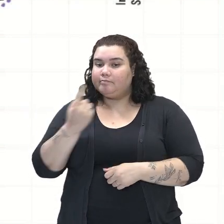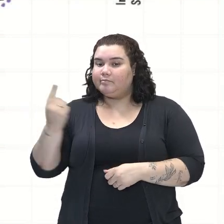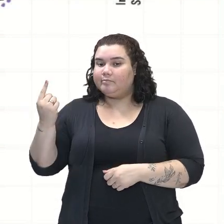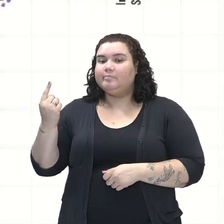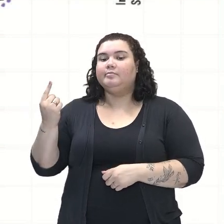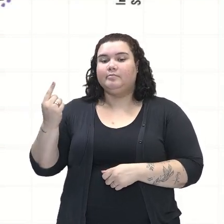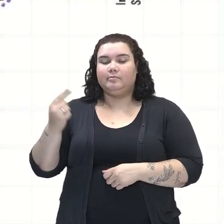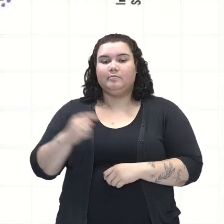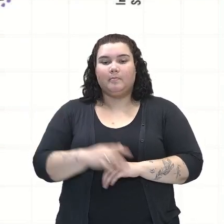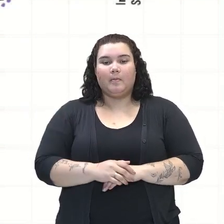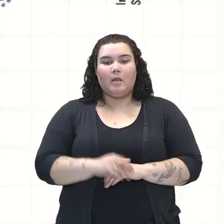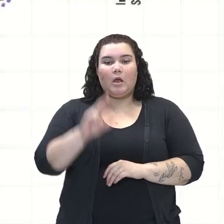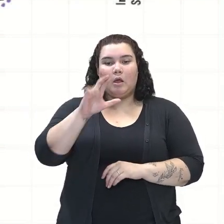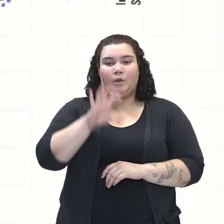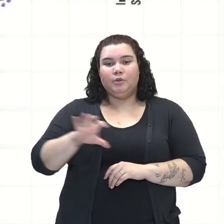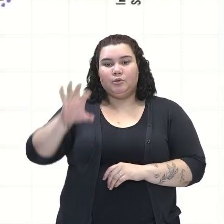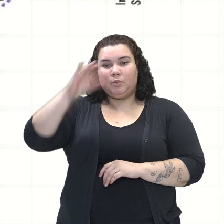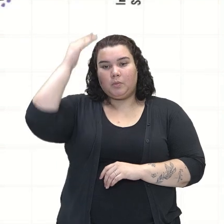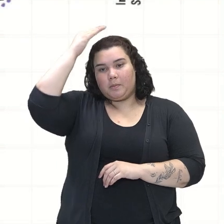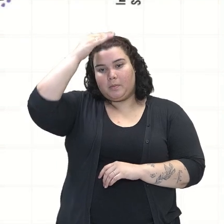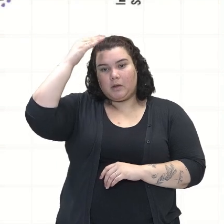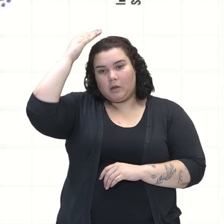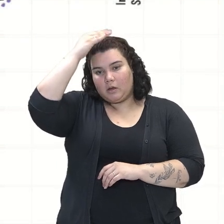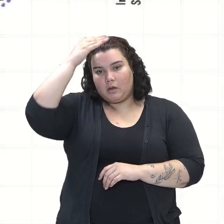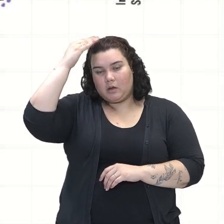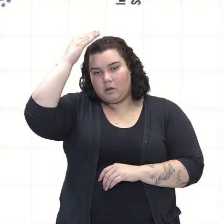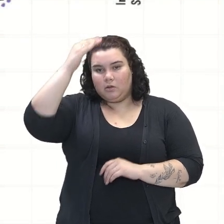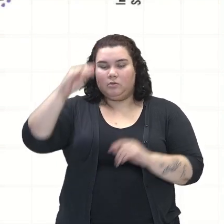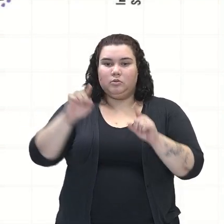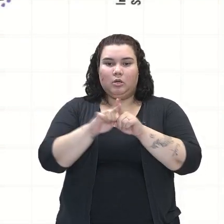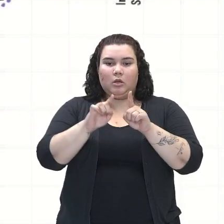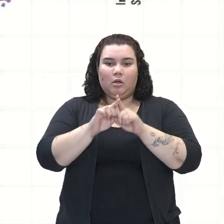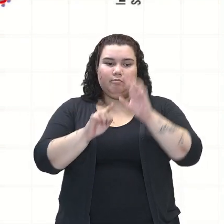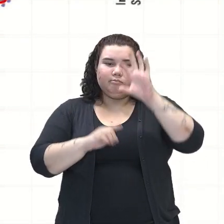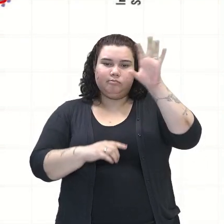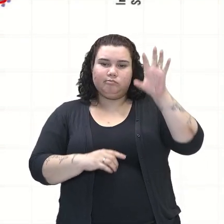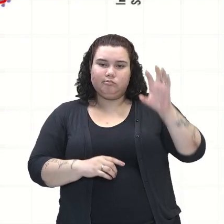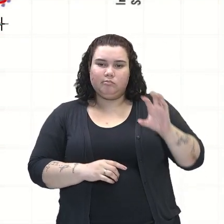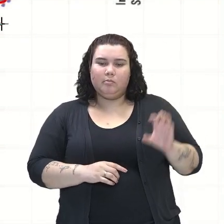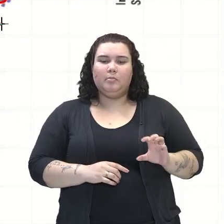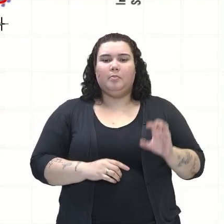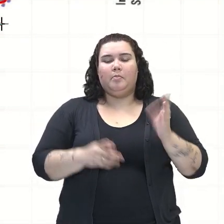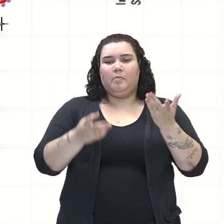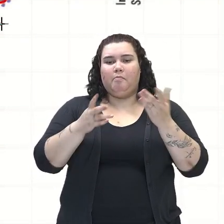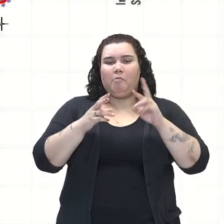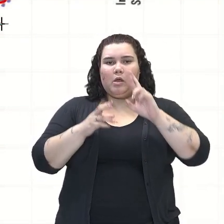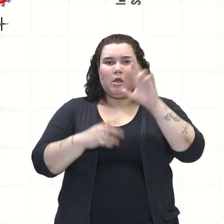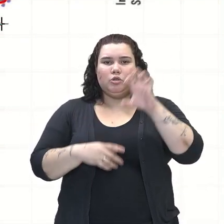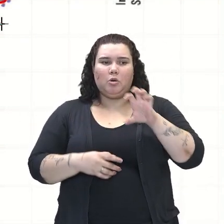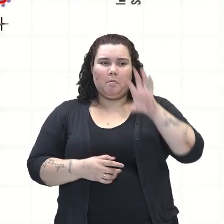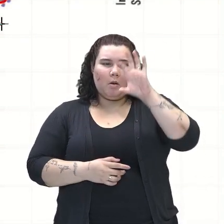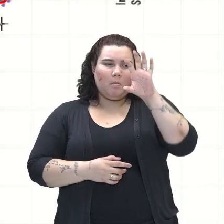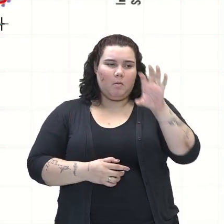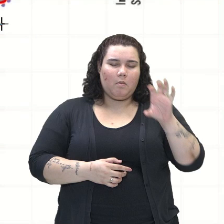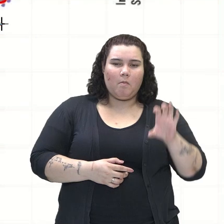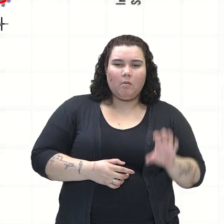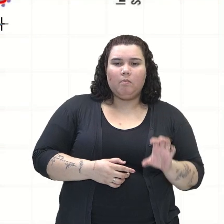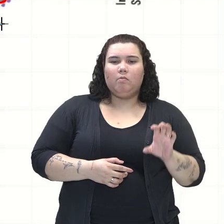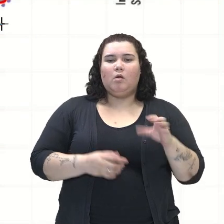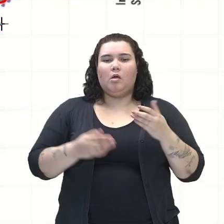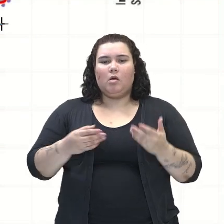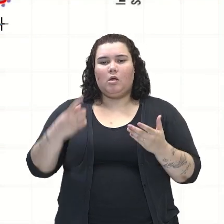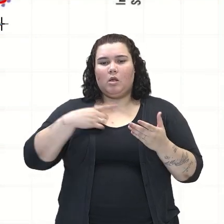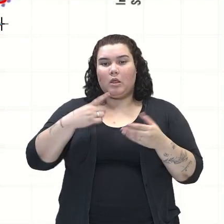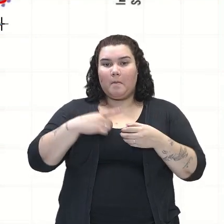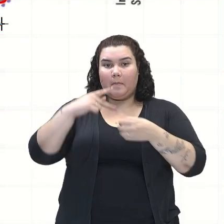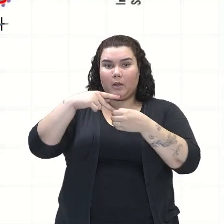Nessa região aqui do México, por exemplo, no litoral brasileiro, olha, nós temos várias regiões onde a gente tem aqui reservas